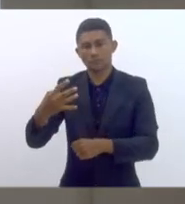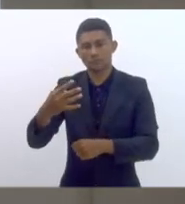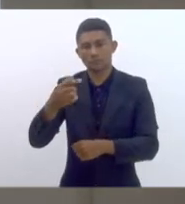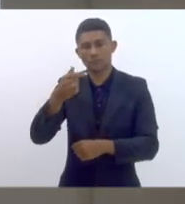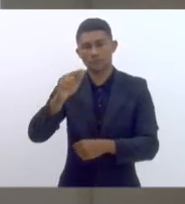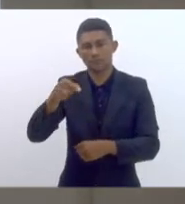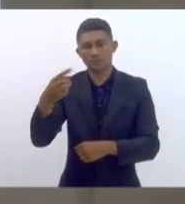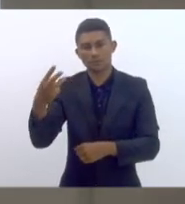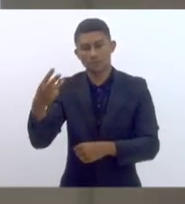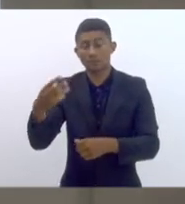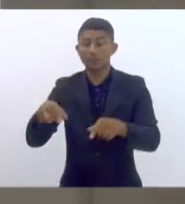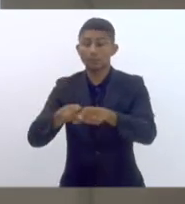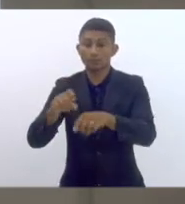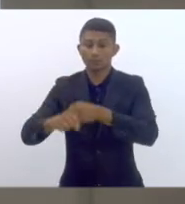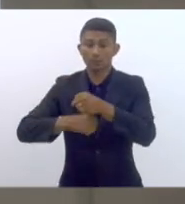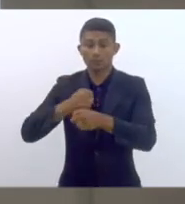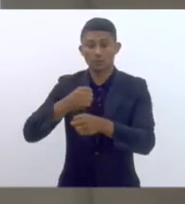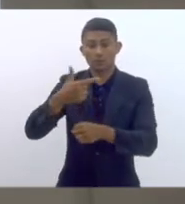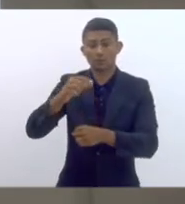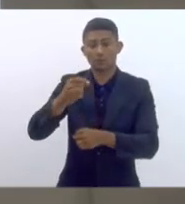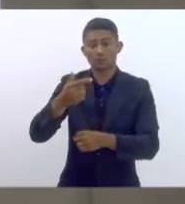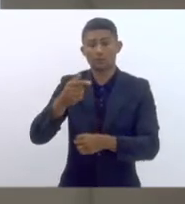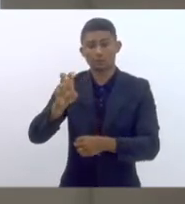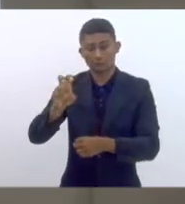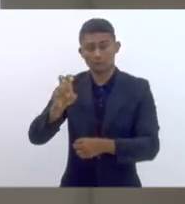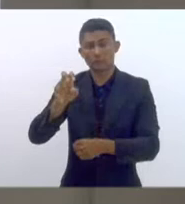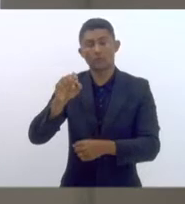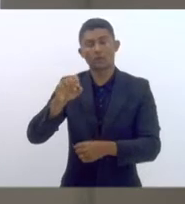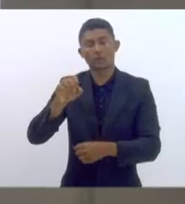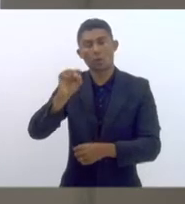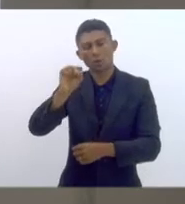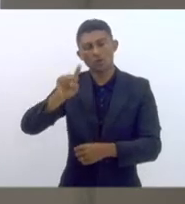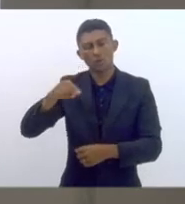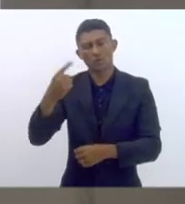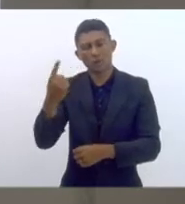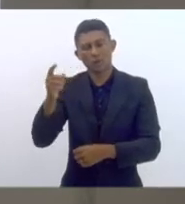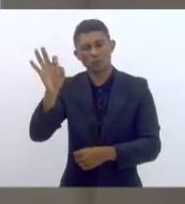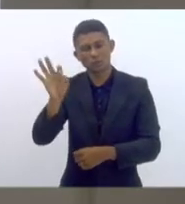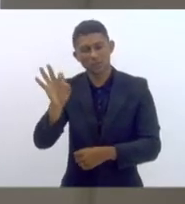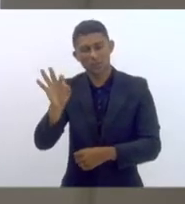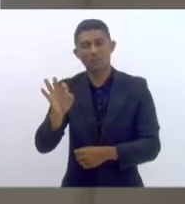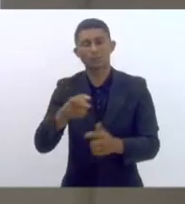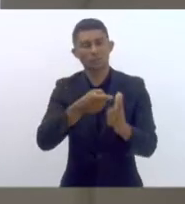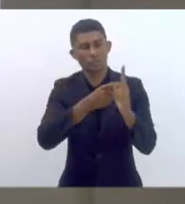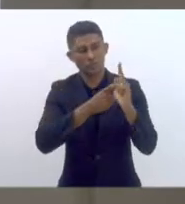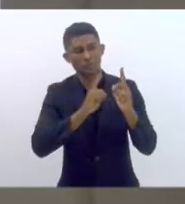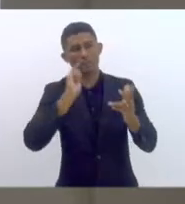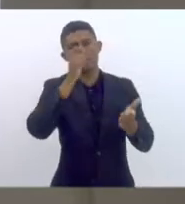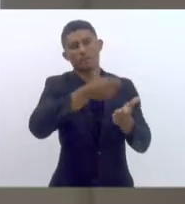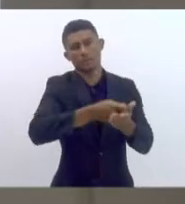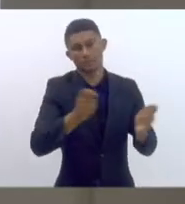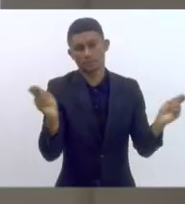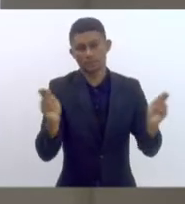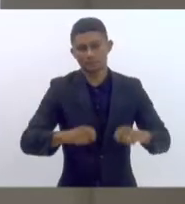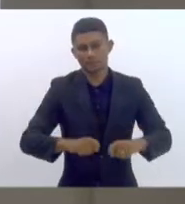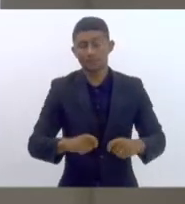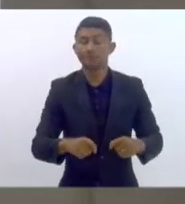25,8% da receita corrente líquida para arcar com os serviços da dívida. Tá? A segunda parte da pergunta